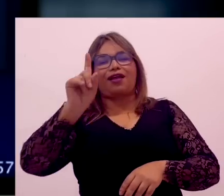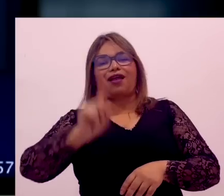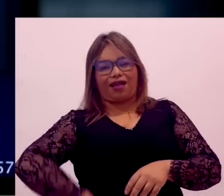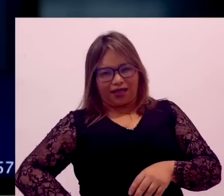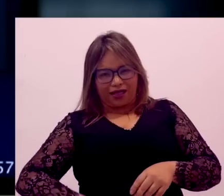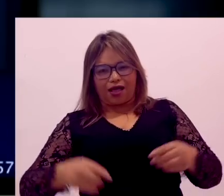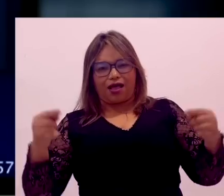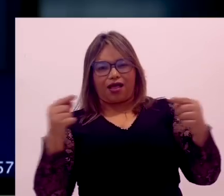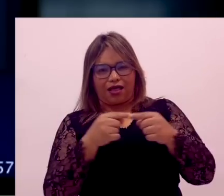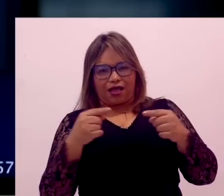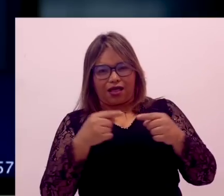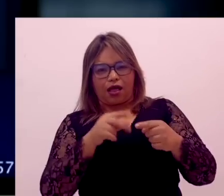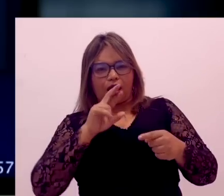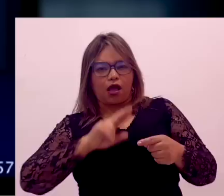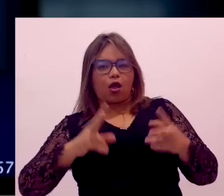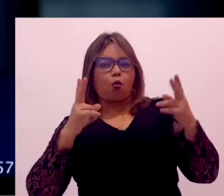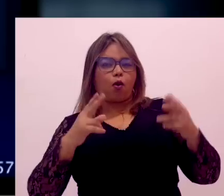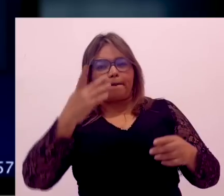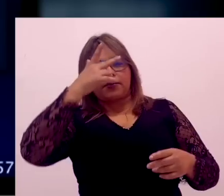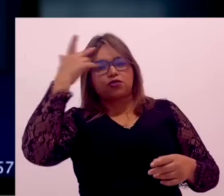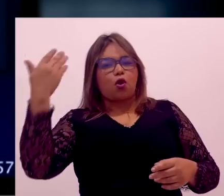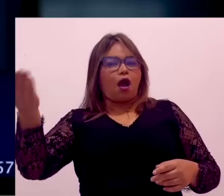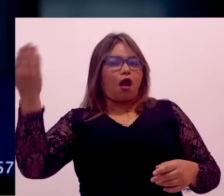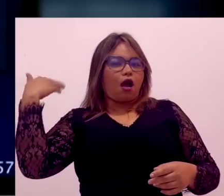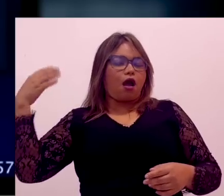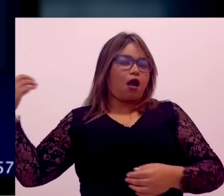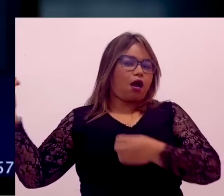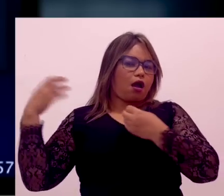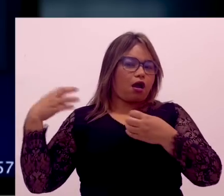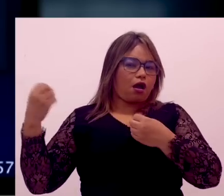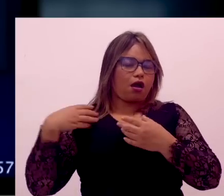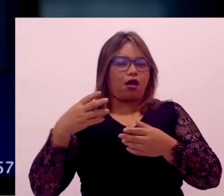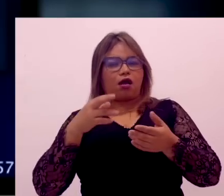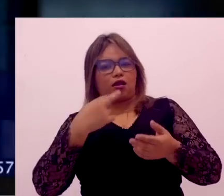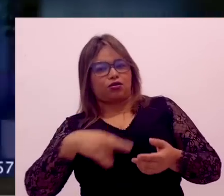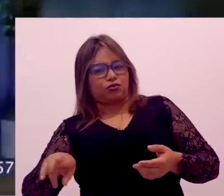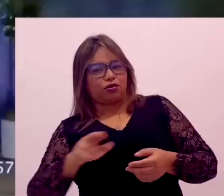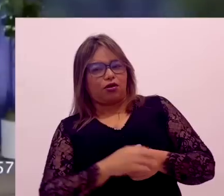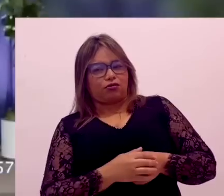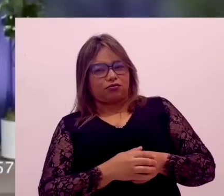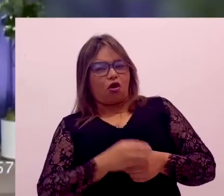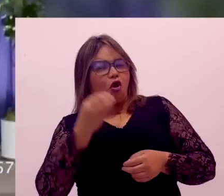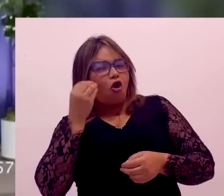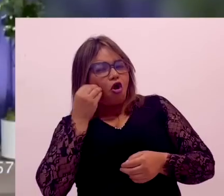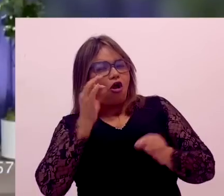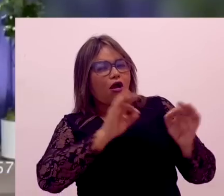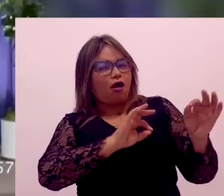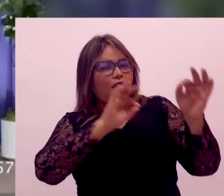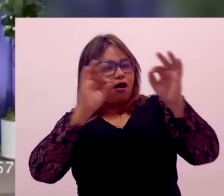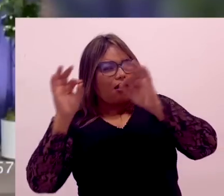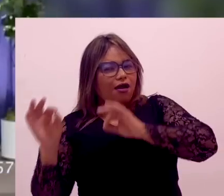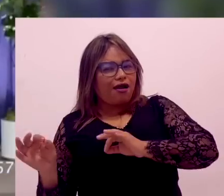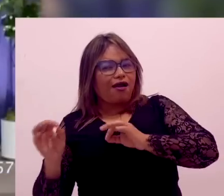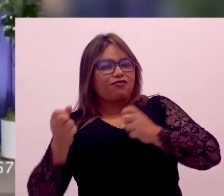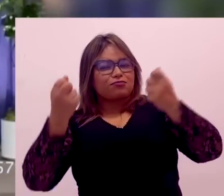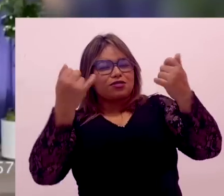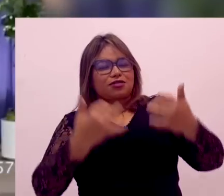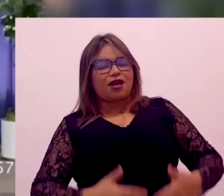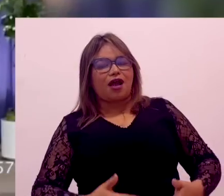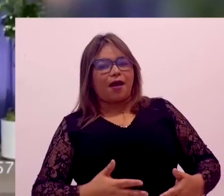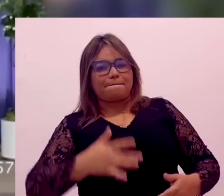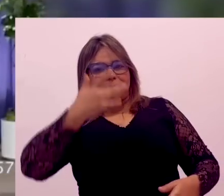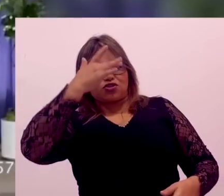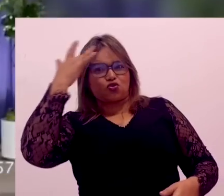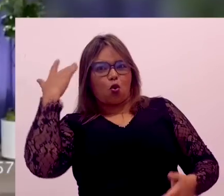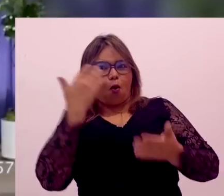Perceberam como eles estão fazendo com que os patriarcas antigos sejam ocultistas para vender isso para o povo, é claro. E isso